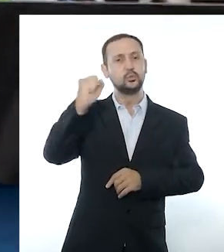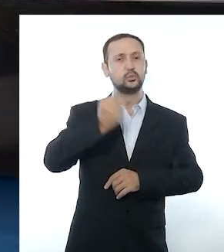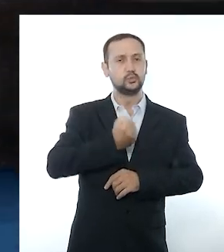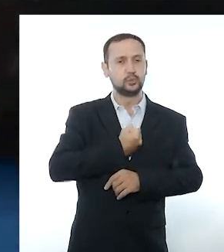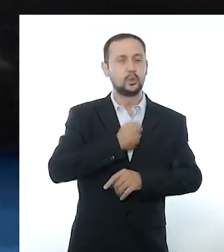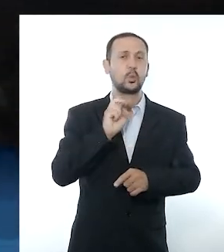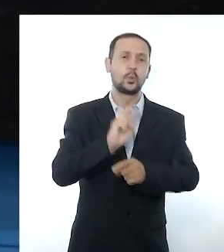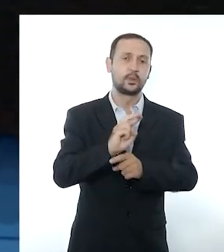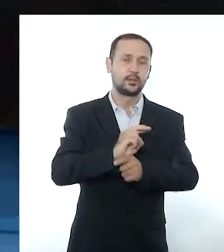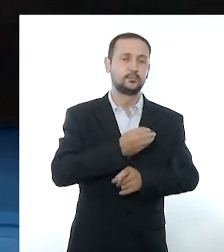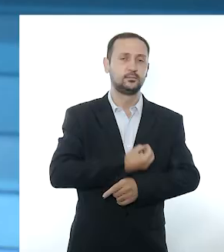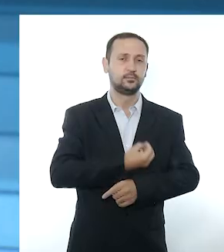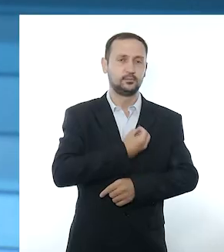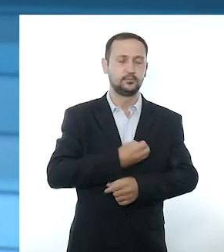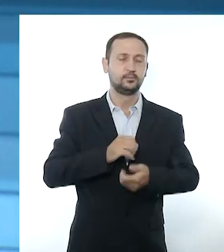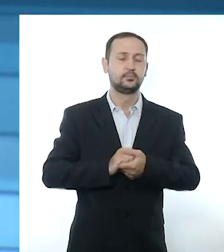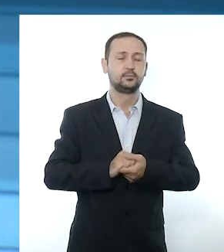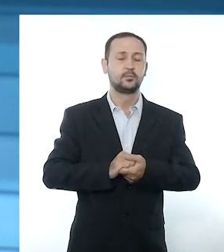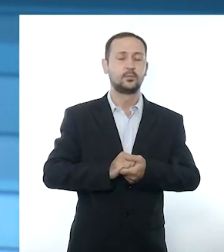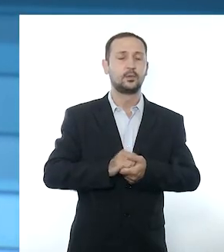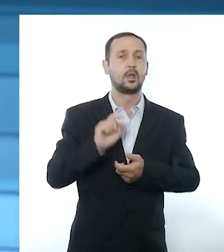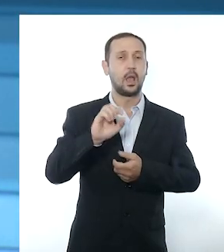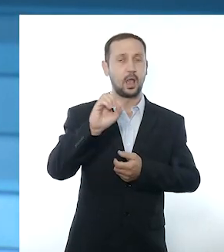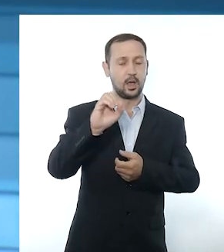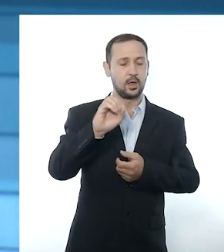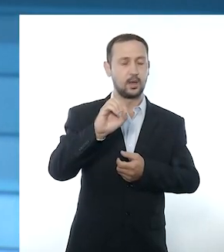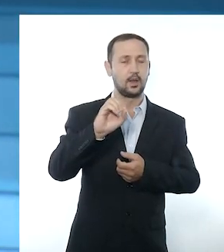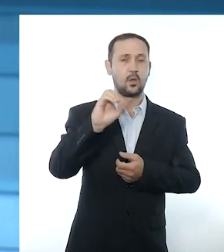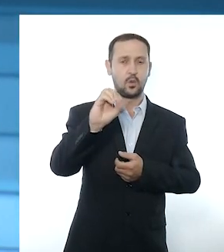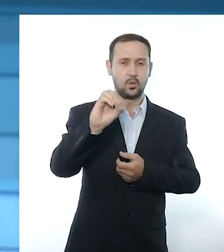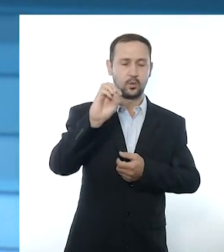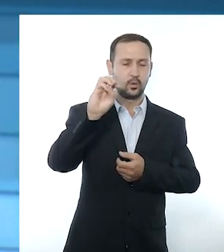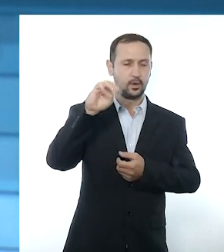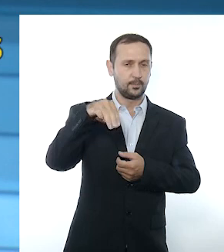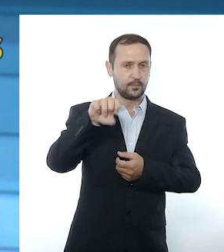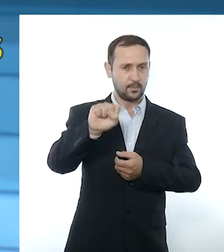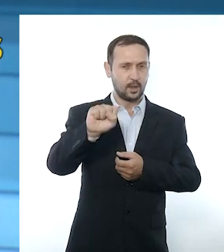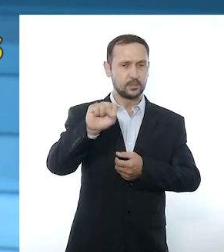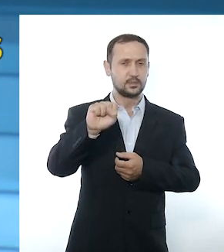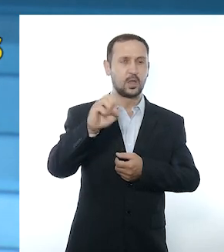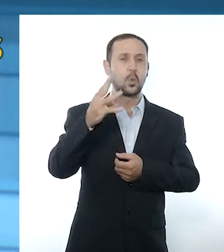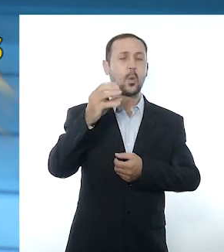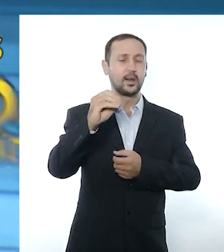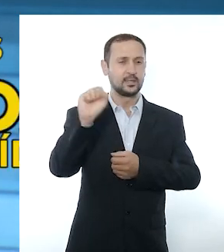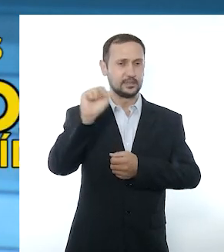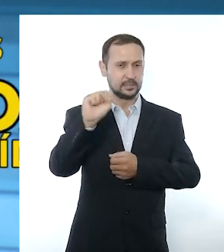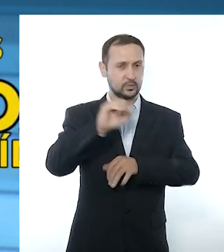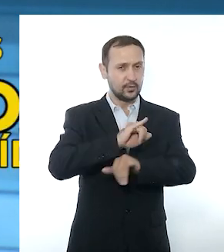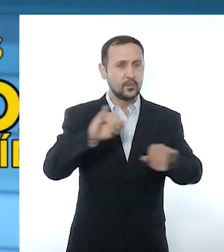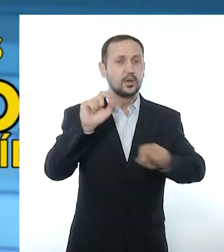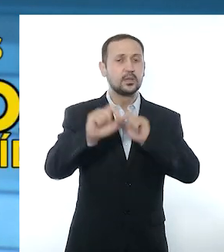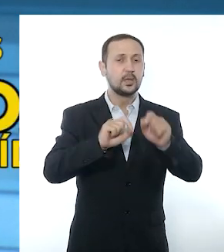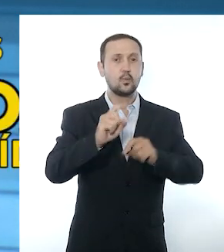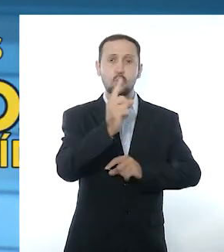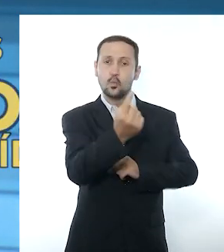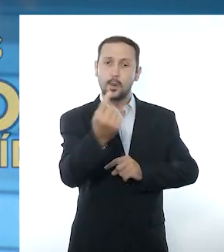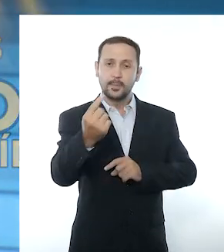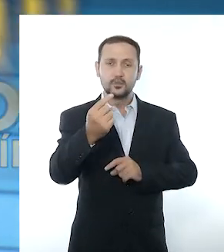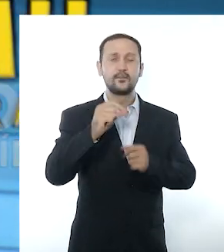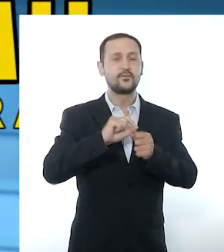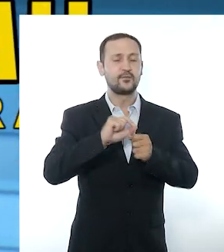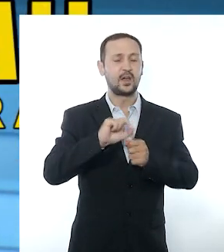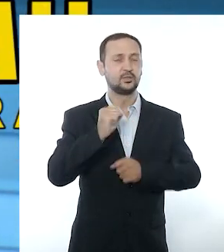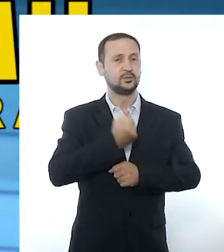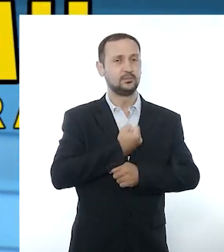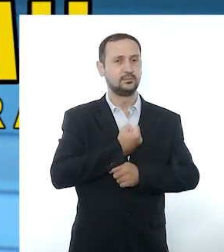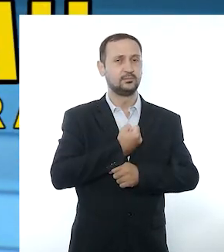e preservação da vida. Segundo a Organização Mundial da Saúde, a cada 40 segundos, uma pessoa comete suicídio.